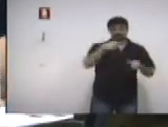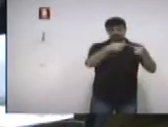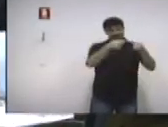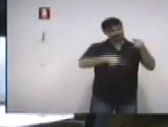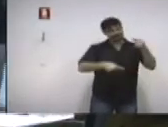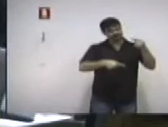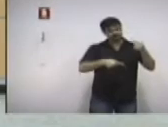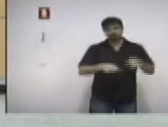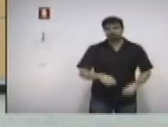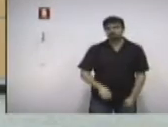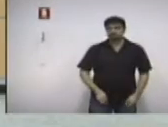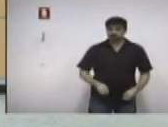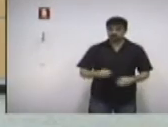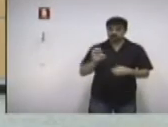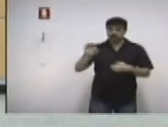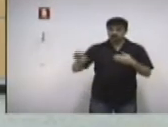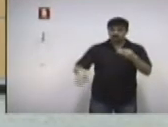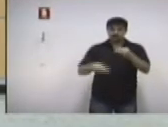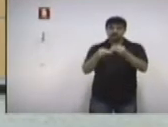contrário